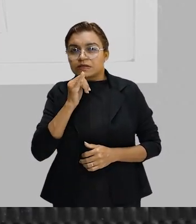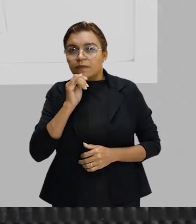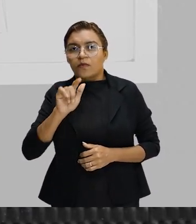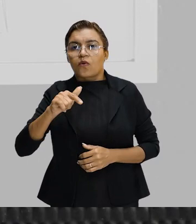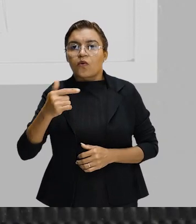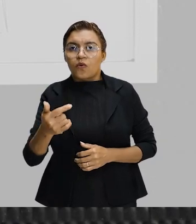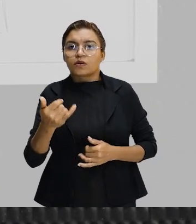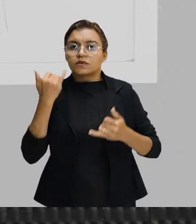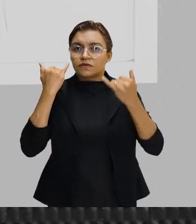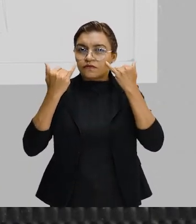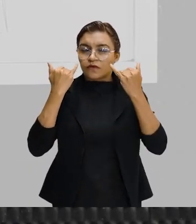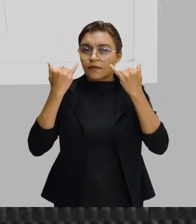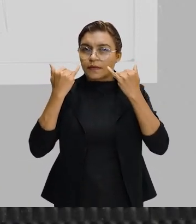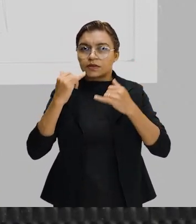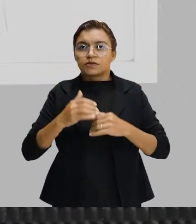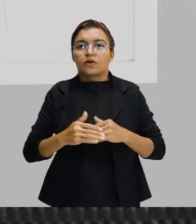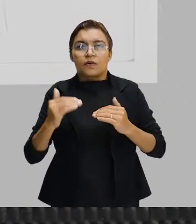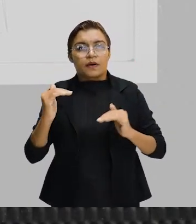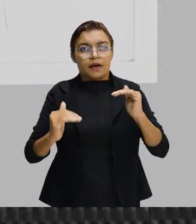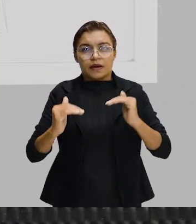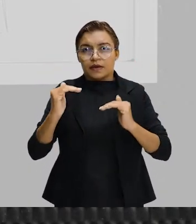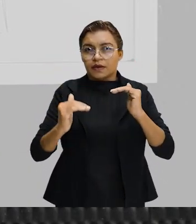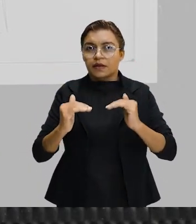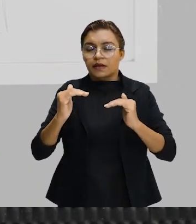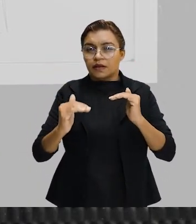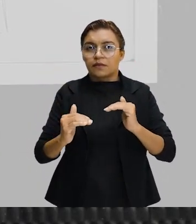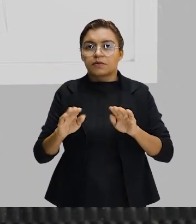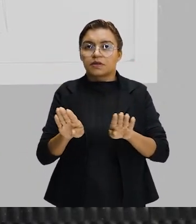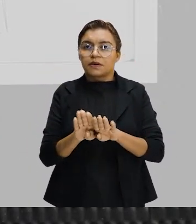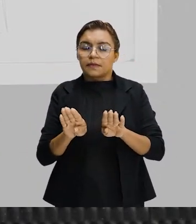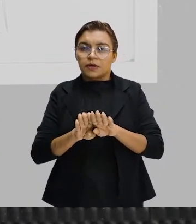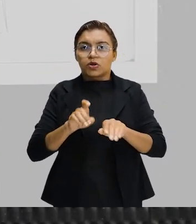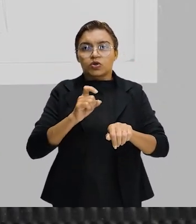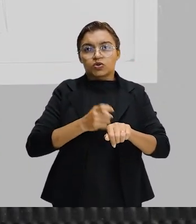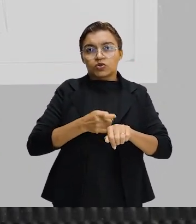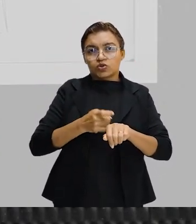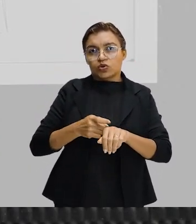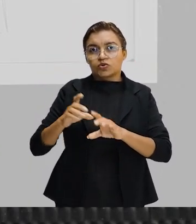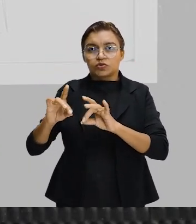dos sólidos e dos fluidos, nós vamos falar um pouquinho mais lá para frente, dentro